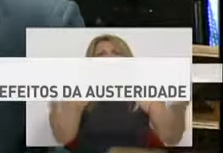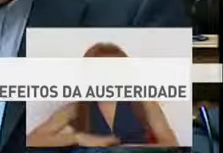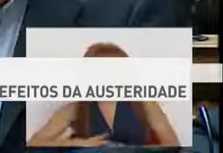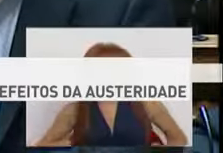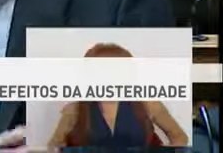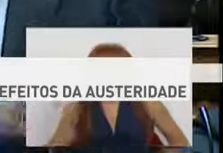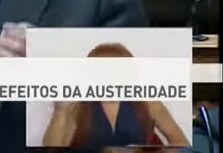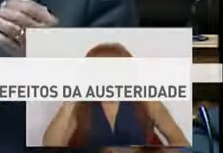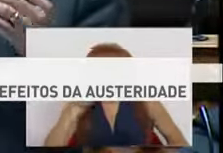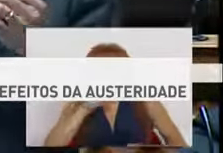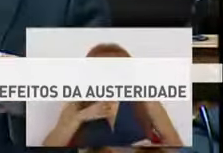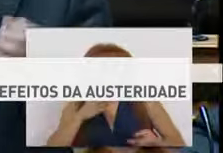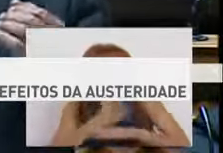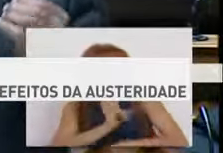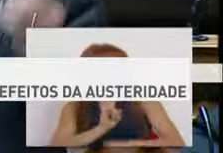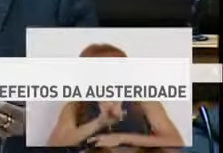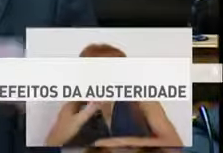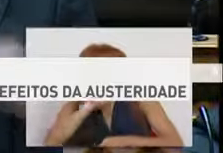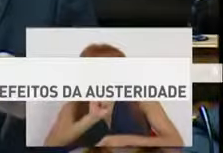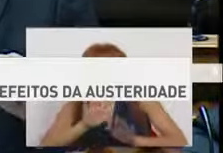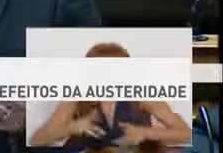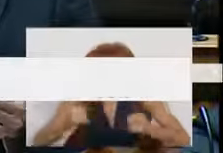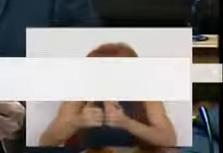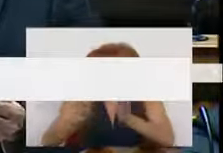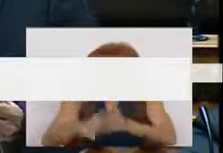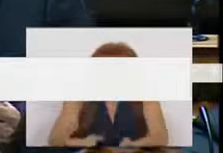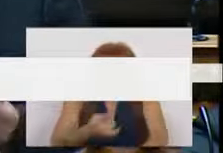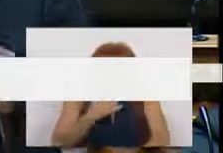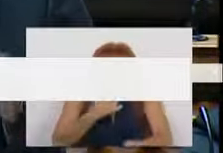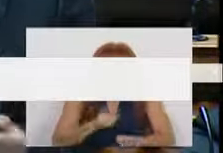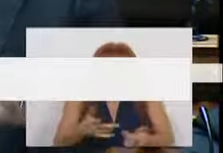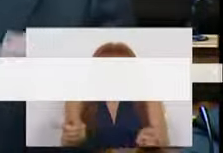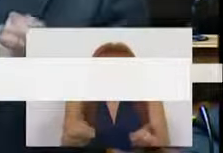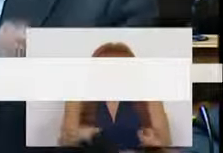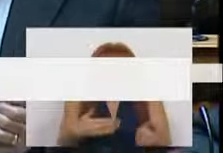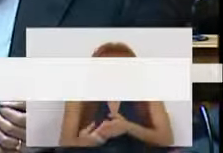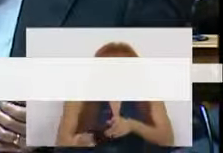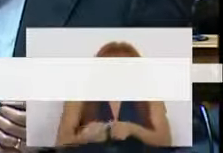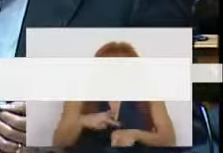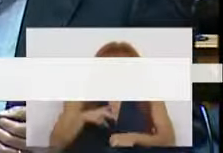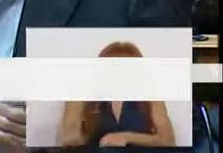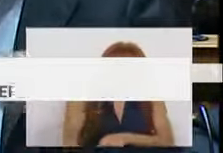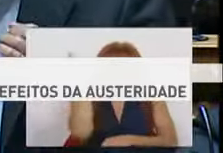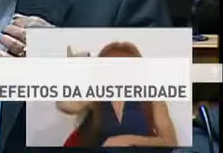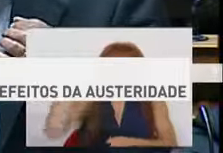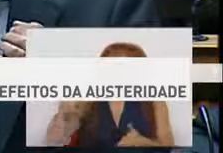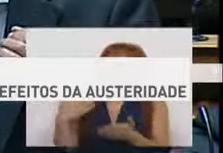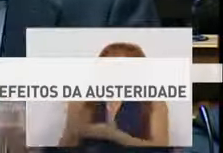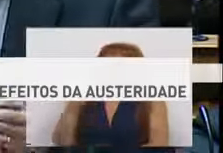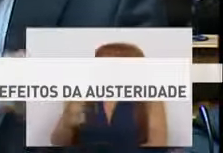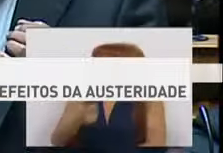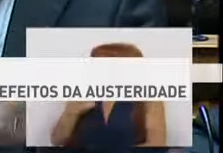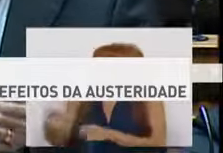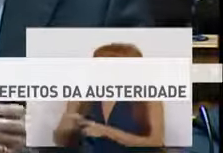que eu lhe pergunto. Como é que podem continuar a defender aquilo que já toda a gente percebeu que não serve os interesses do país? Serve apenas